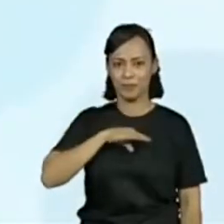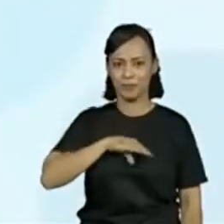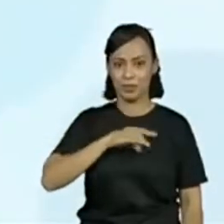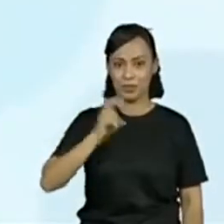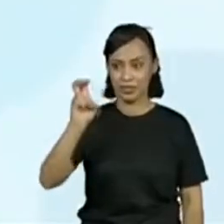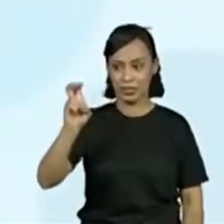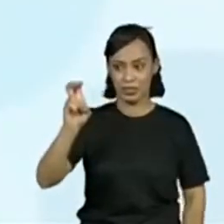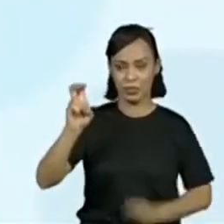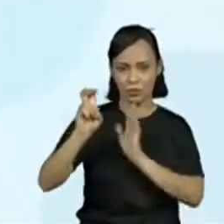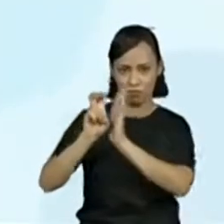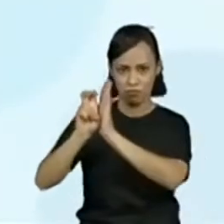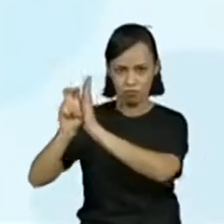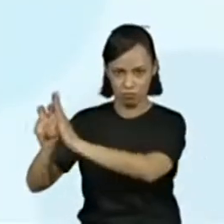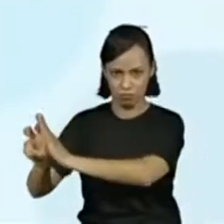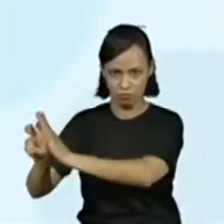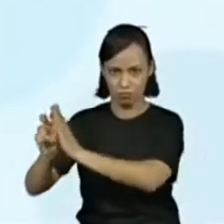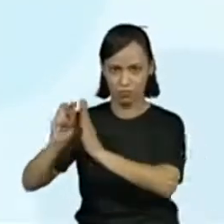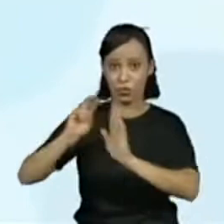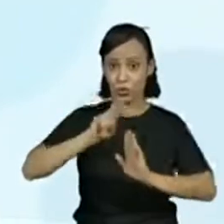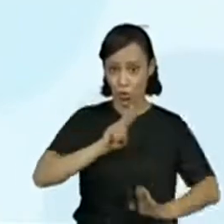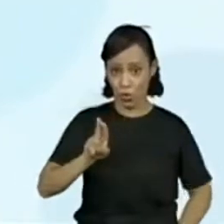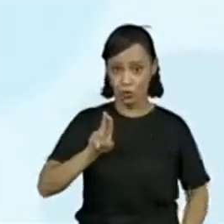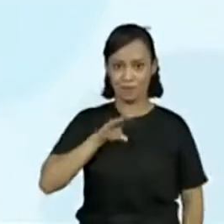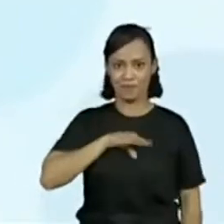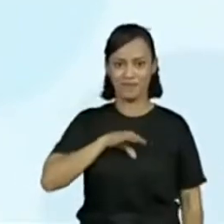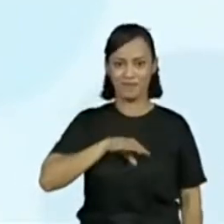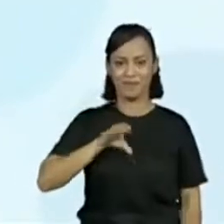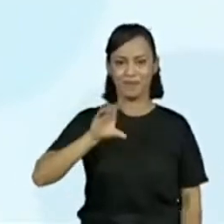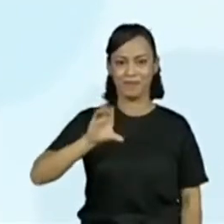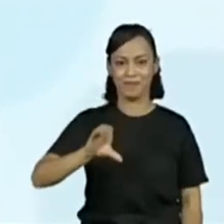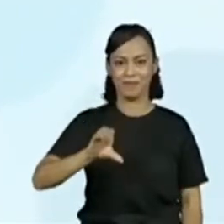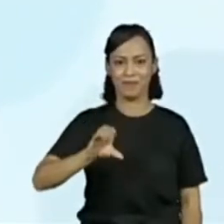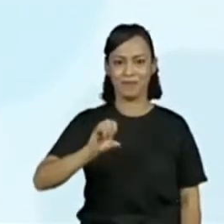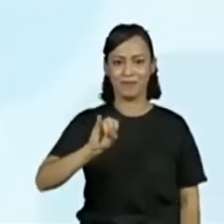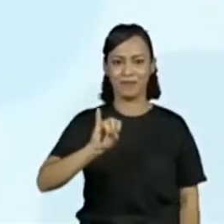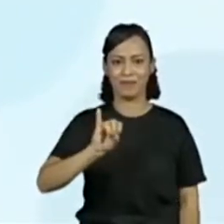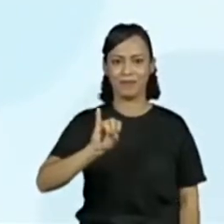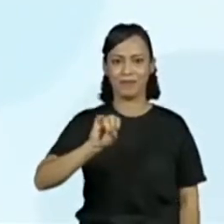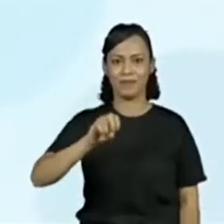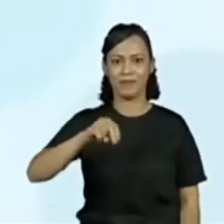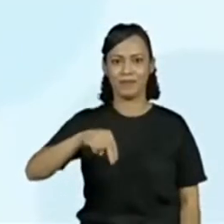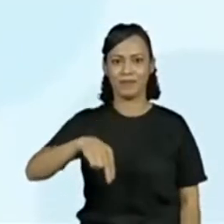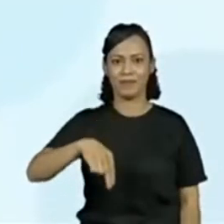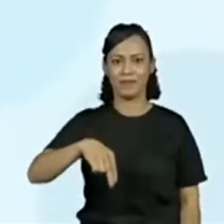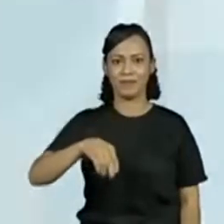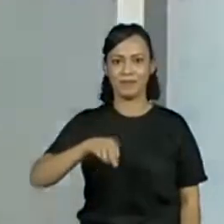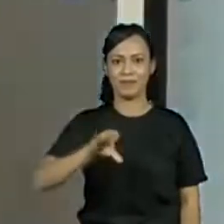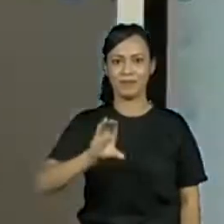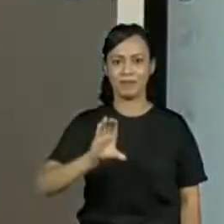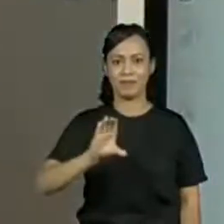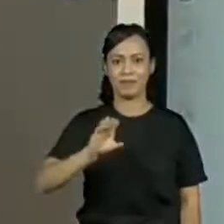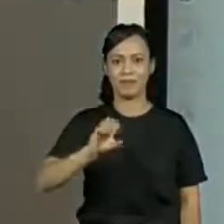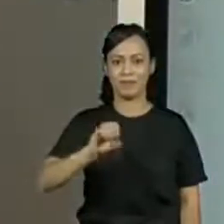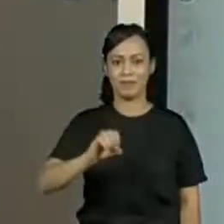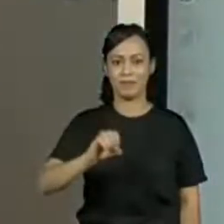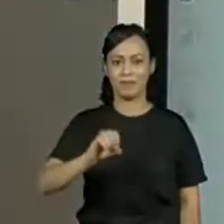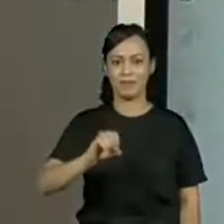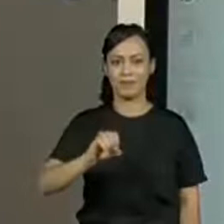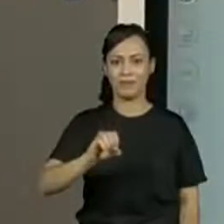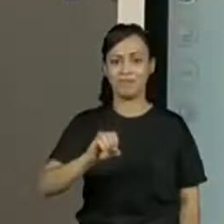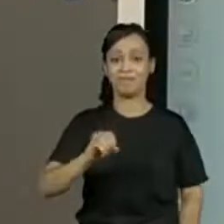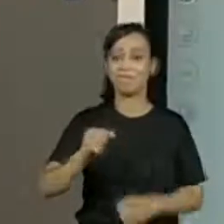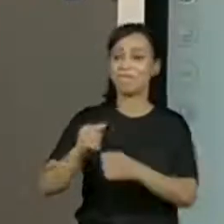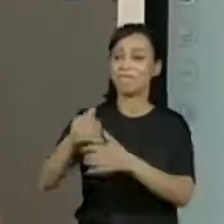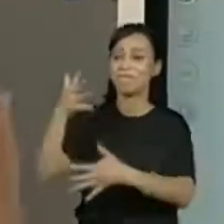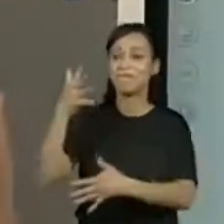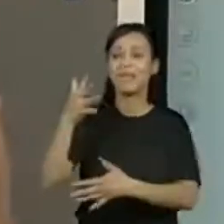15 Cinco Marias Marias E aí eu vou mandar um beijo maravilhoso para mim a Maria Vitória